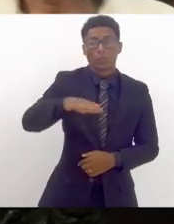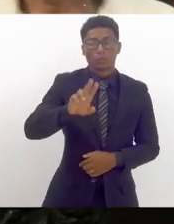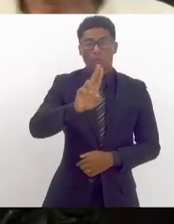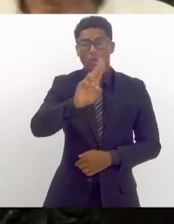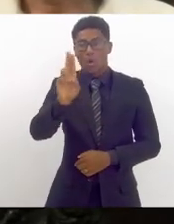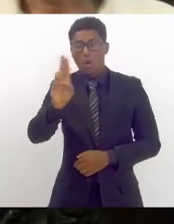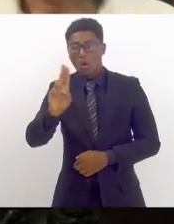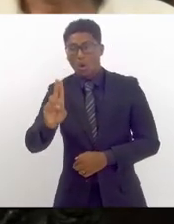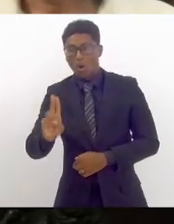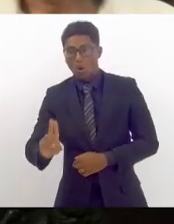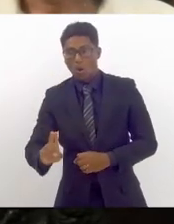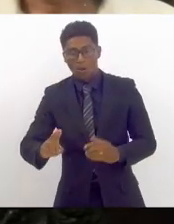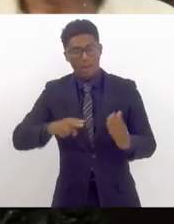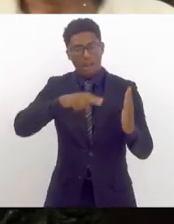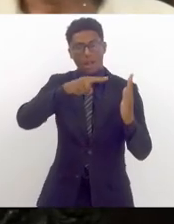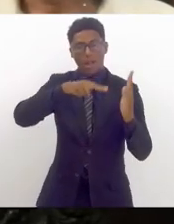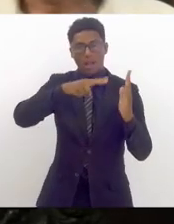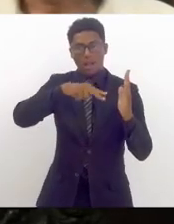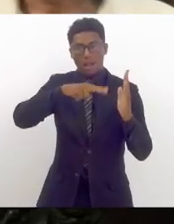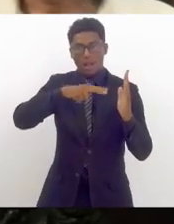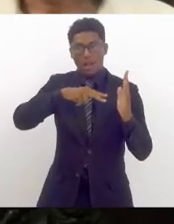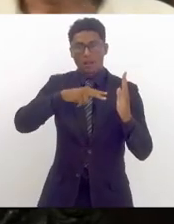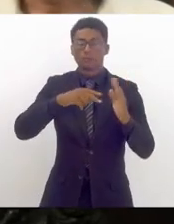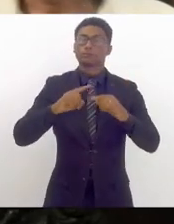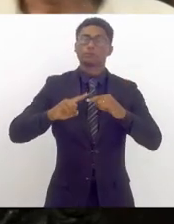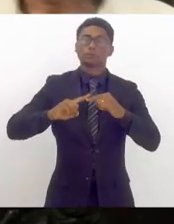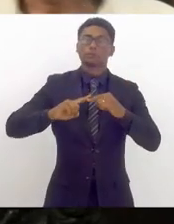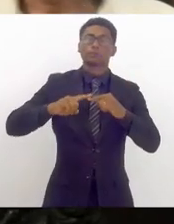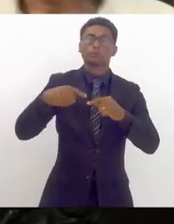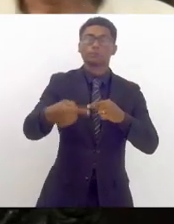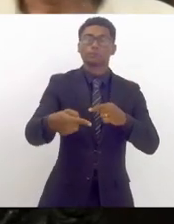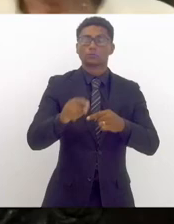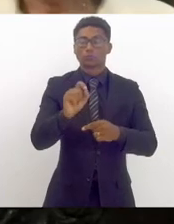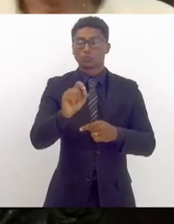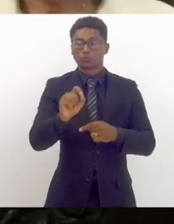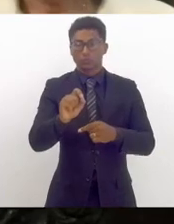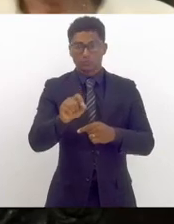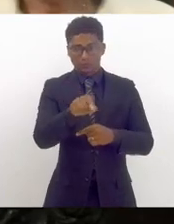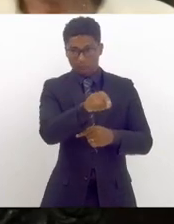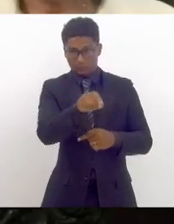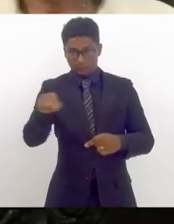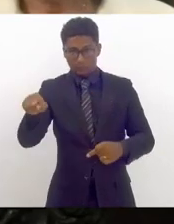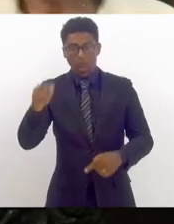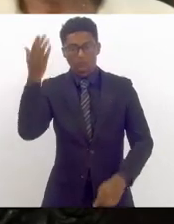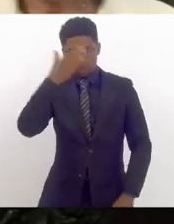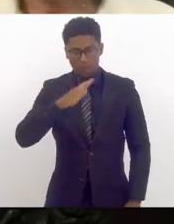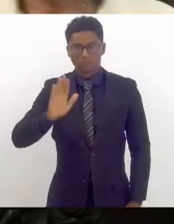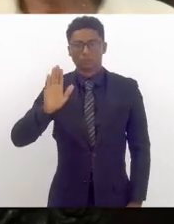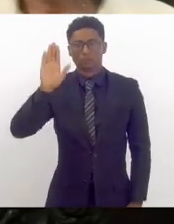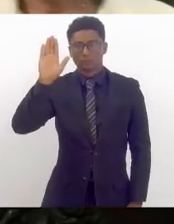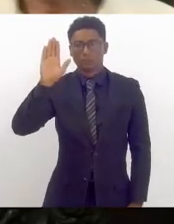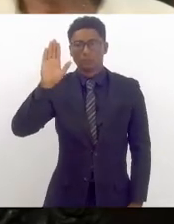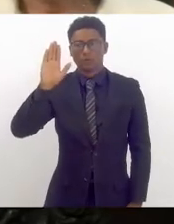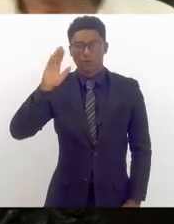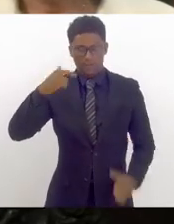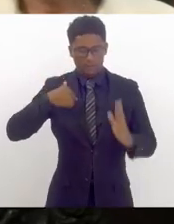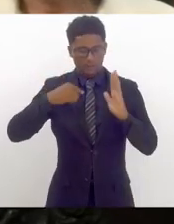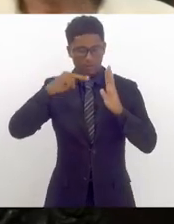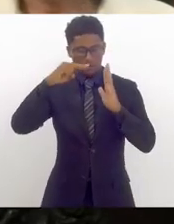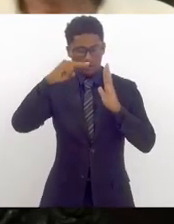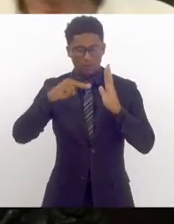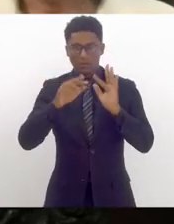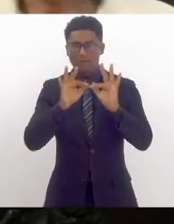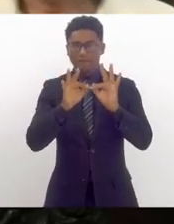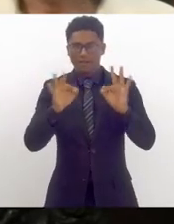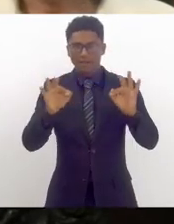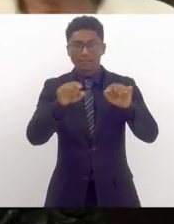eleitos. Depois, vamos ler o compromisso solene. Eu vou lendo a frase e as pessoas